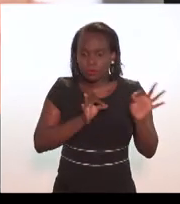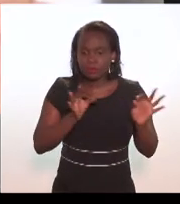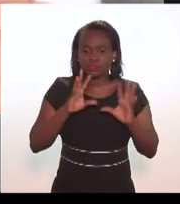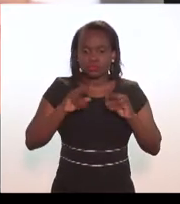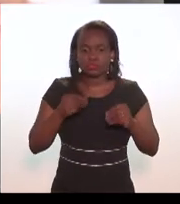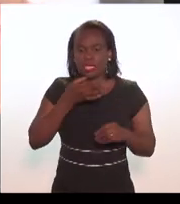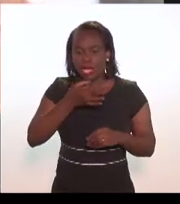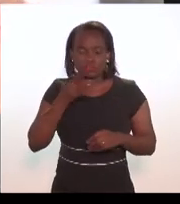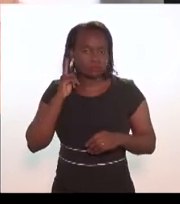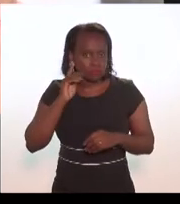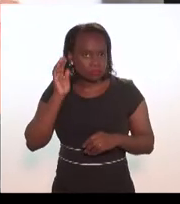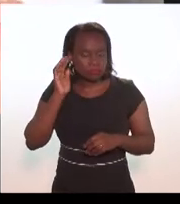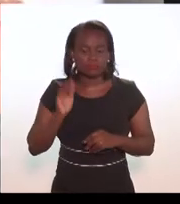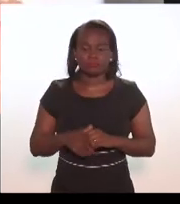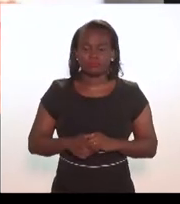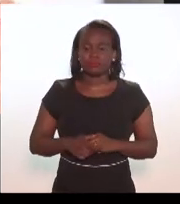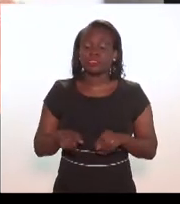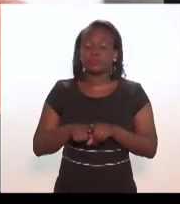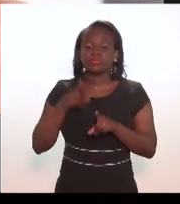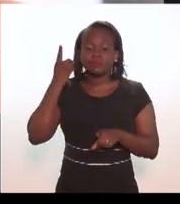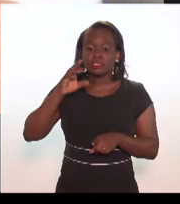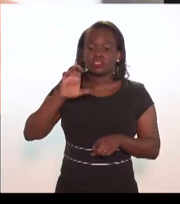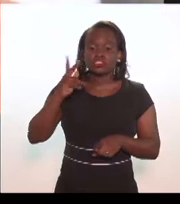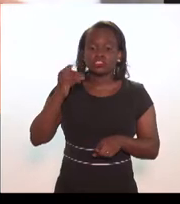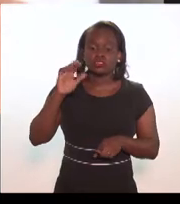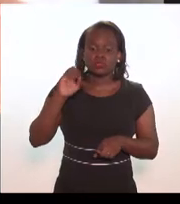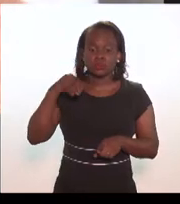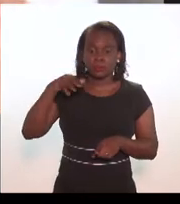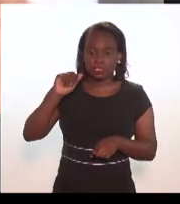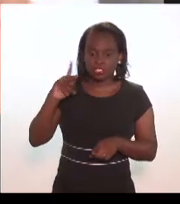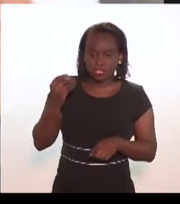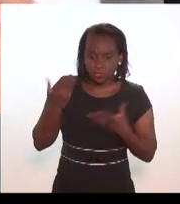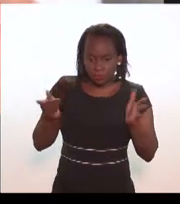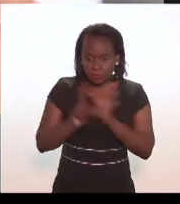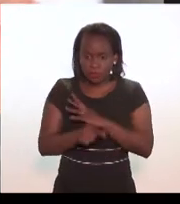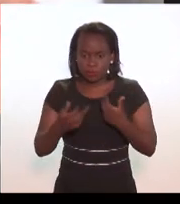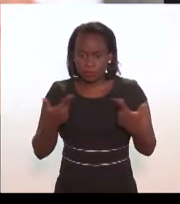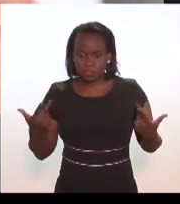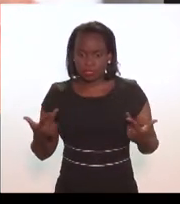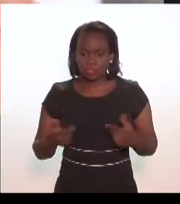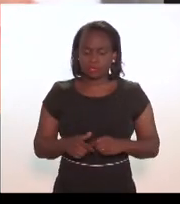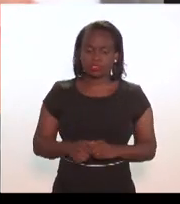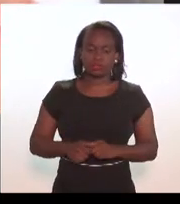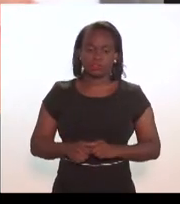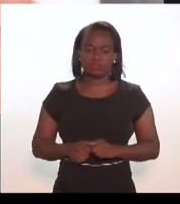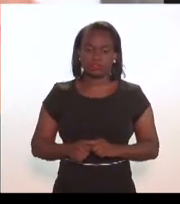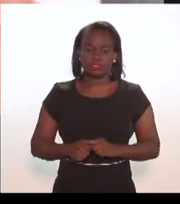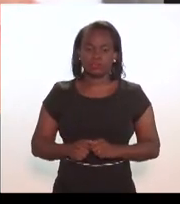disposição. E o deputado Chico Machado, deixa eu formular alguma. O